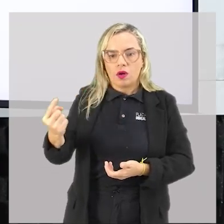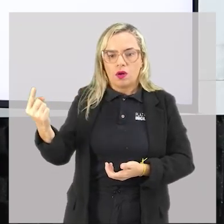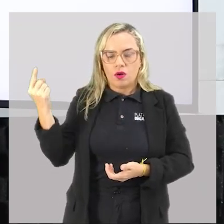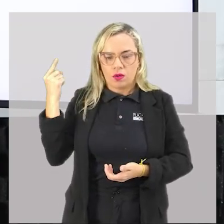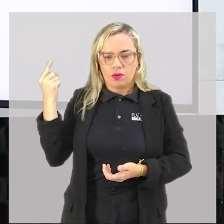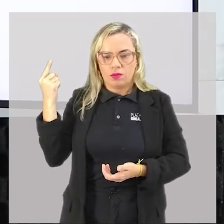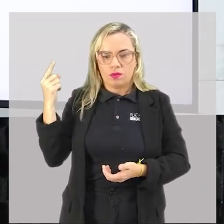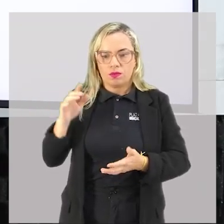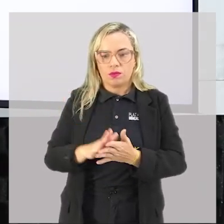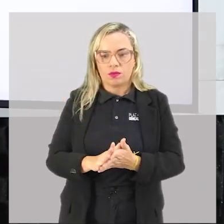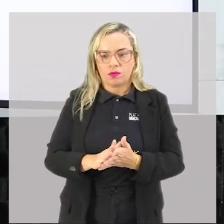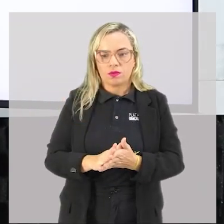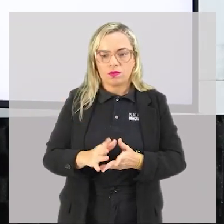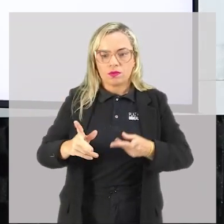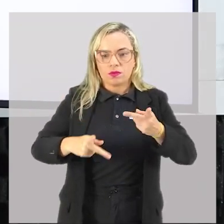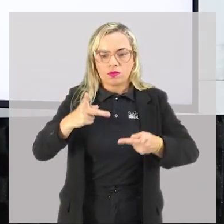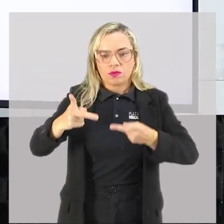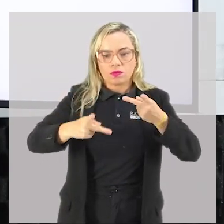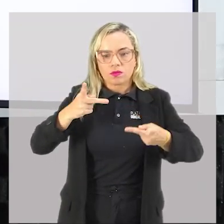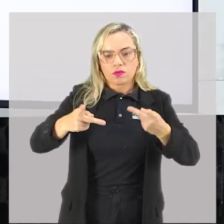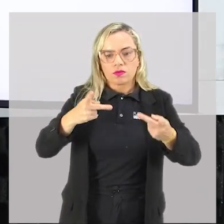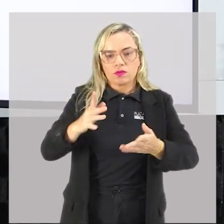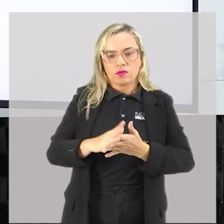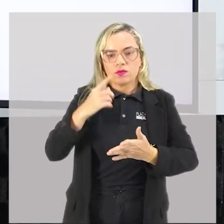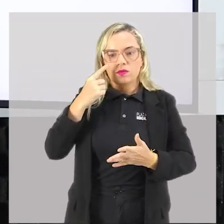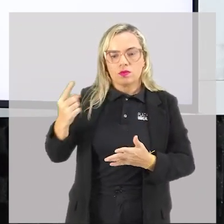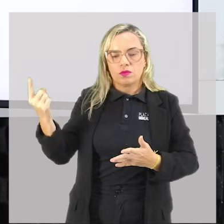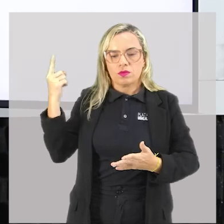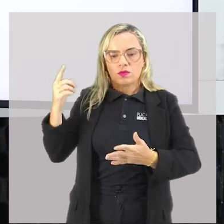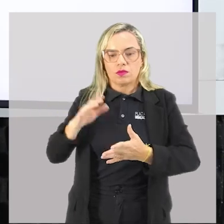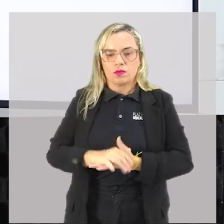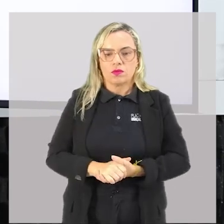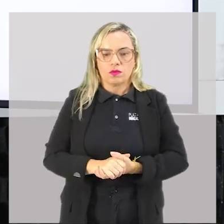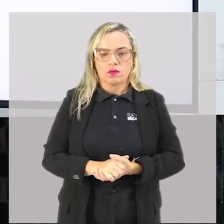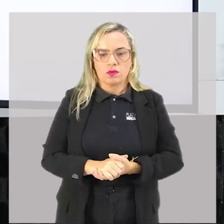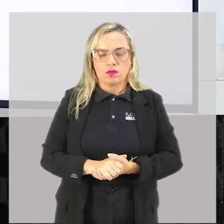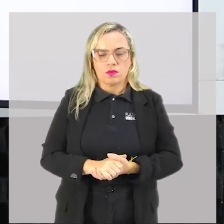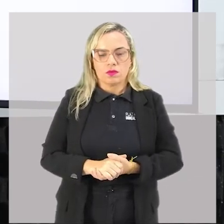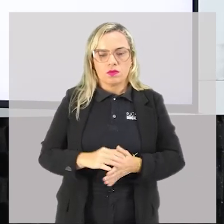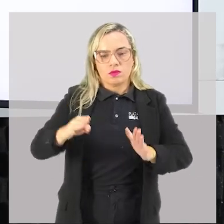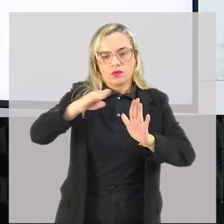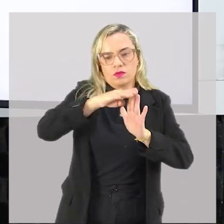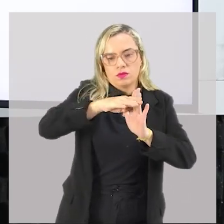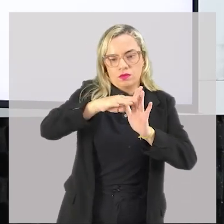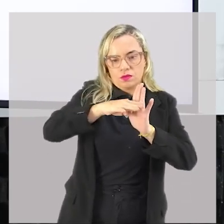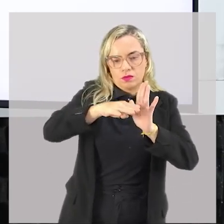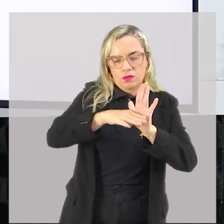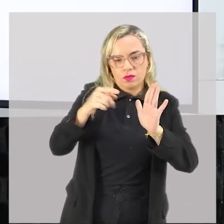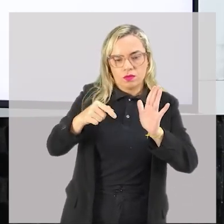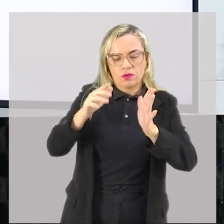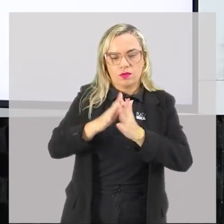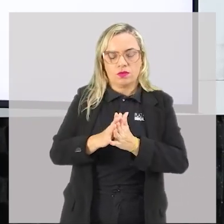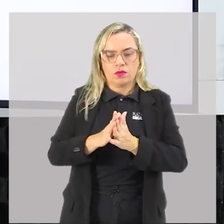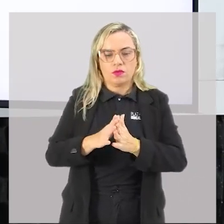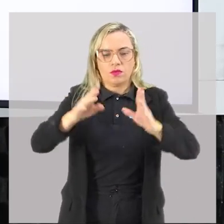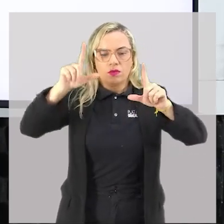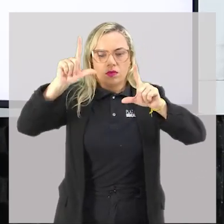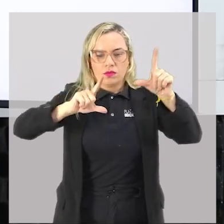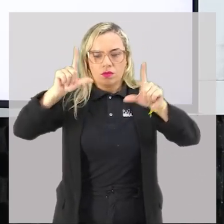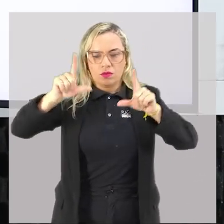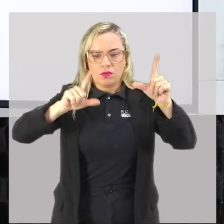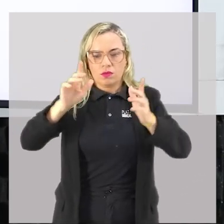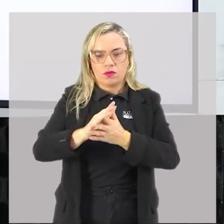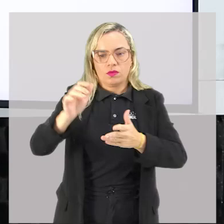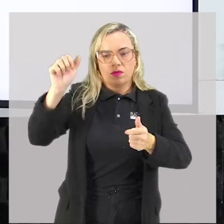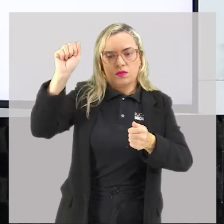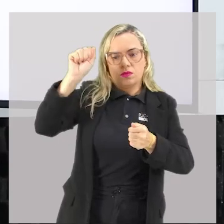chat shows, que basicamente é a mesma coisa. São programas de TV que têm o objetivo de